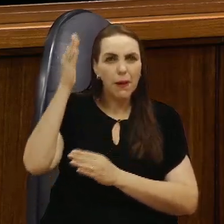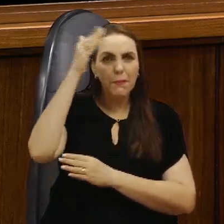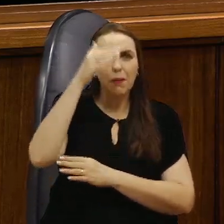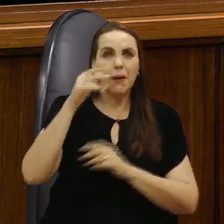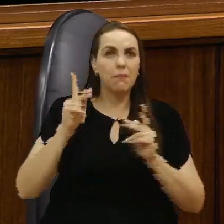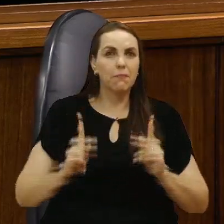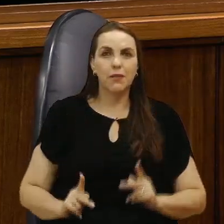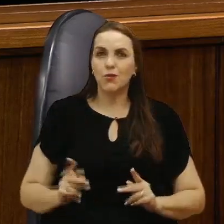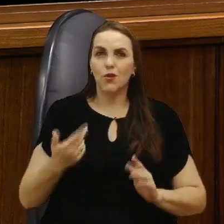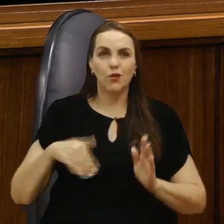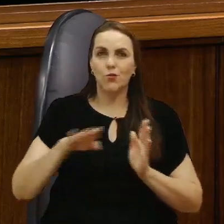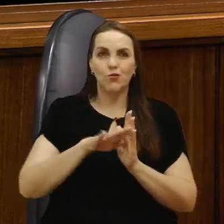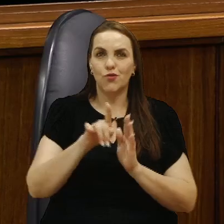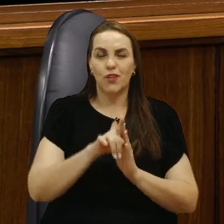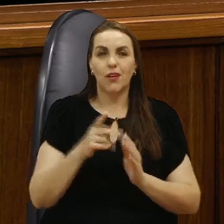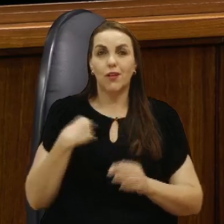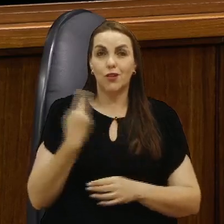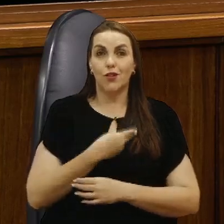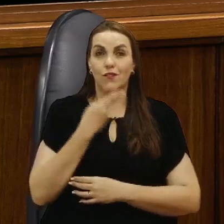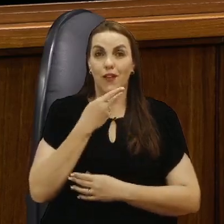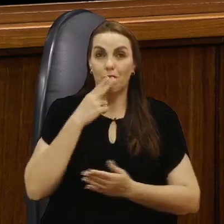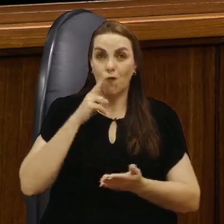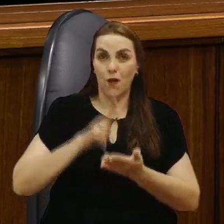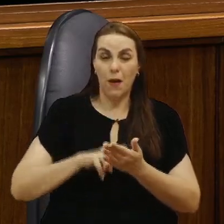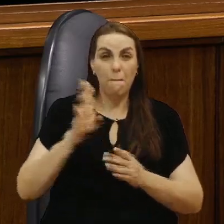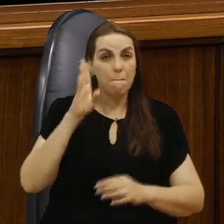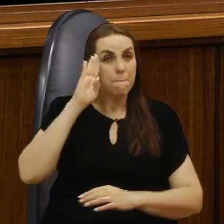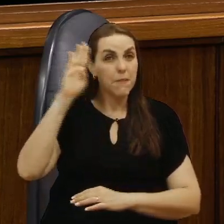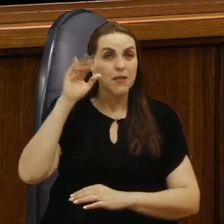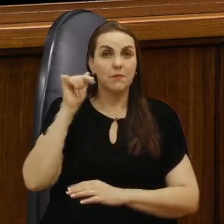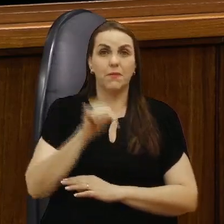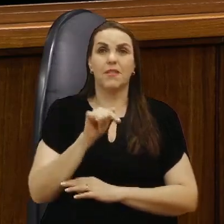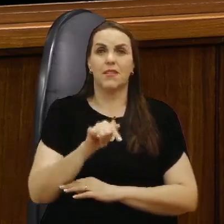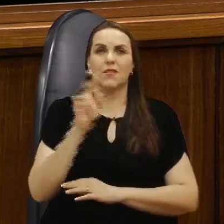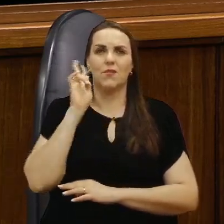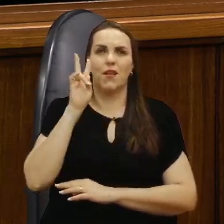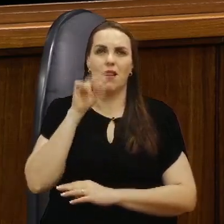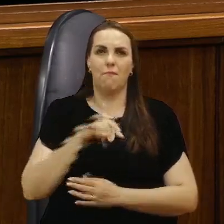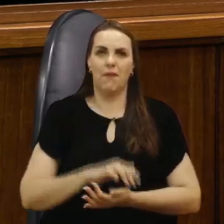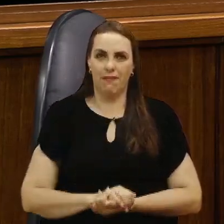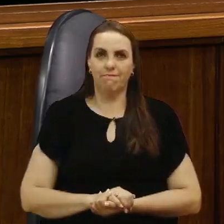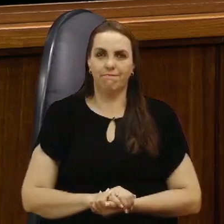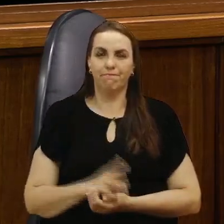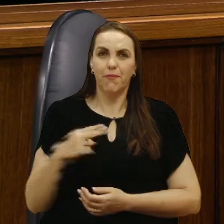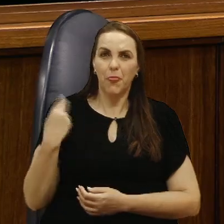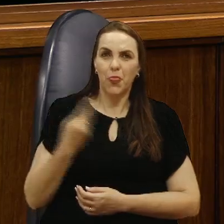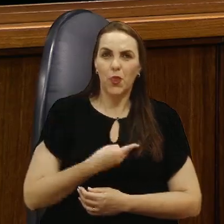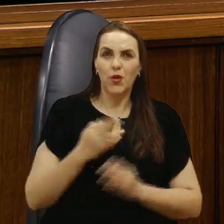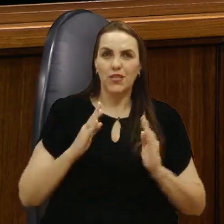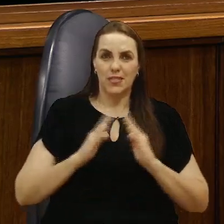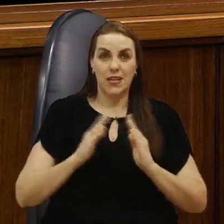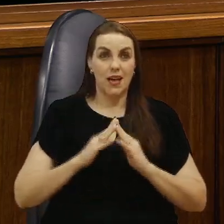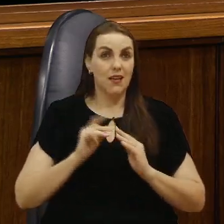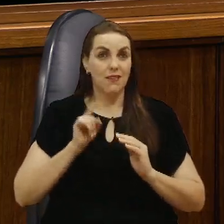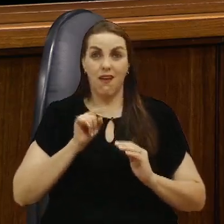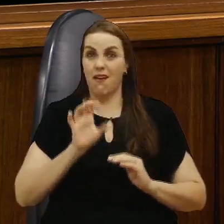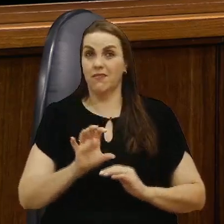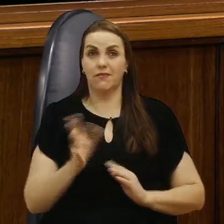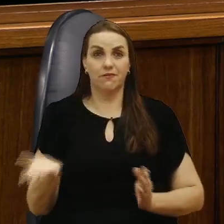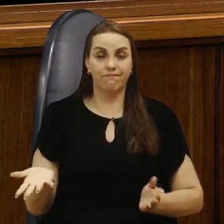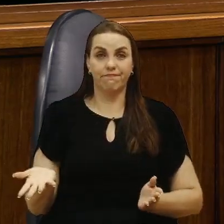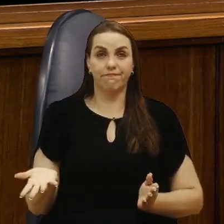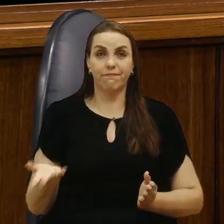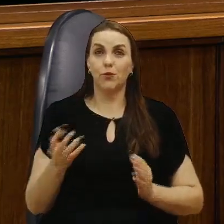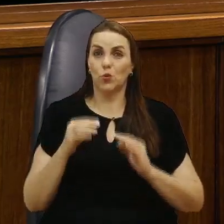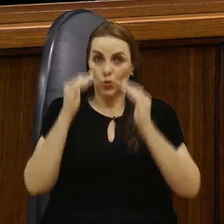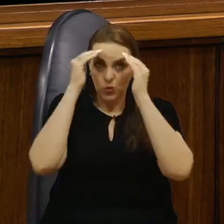quando a gente fala dos Correios, é principalmente disso que a gente tem que lembrar. Que na nossa casa é isso. Com todo